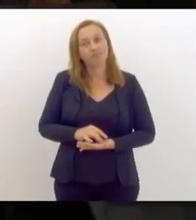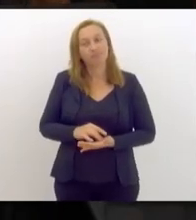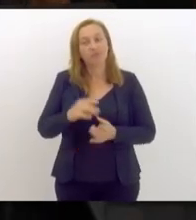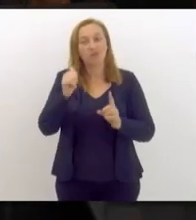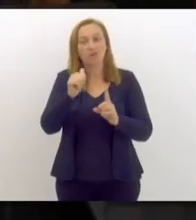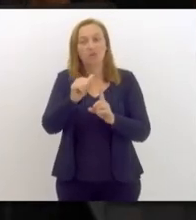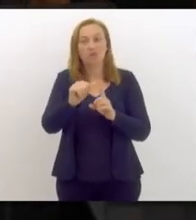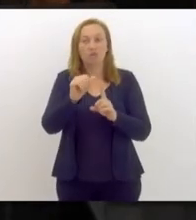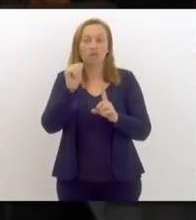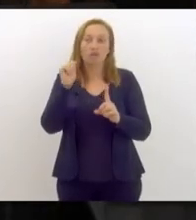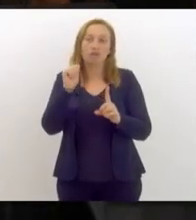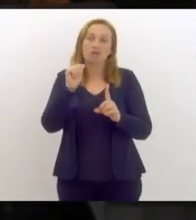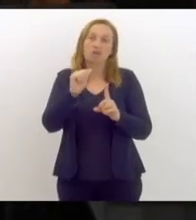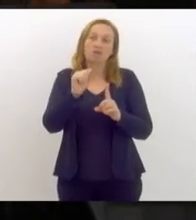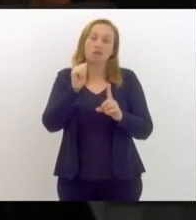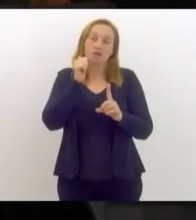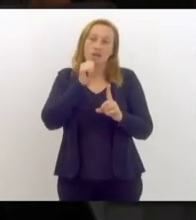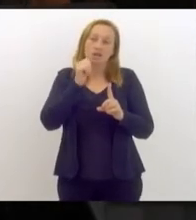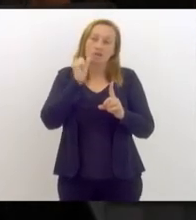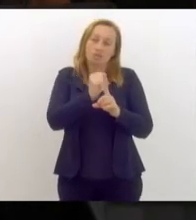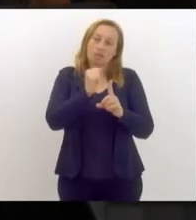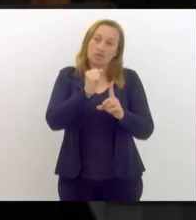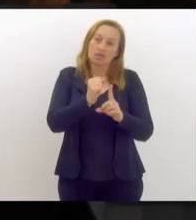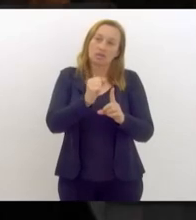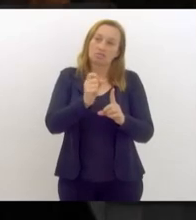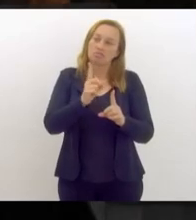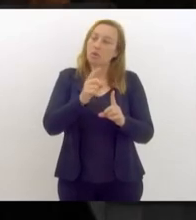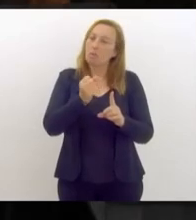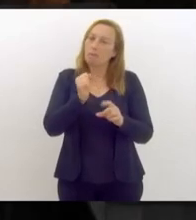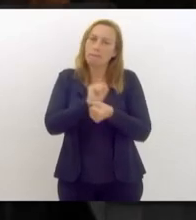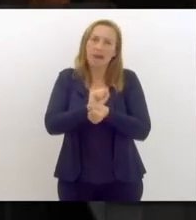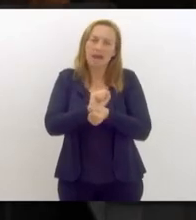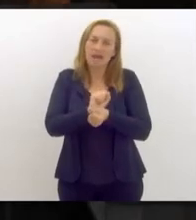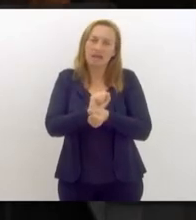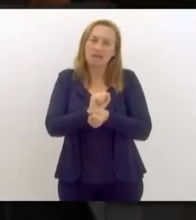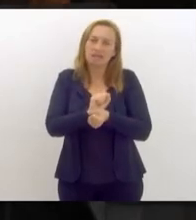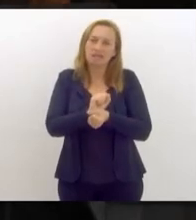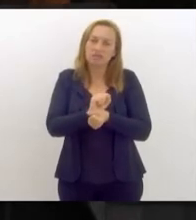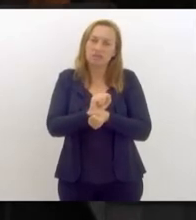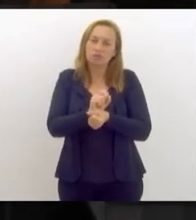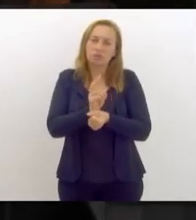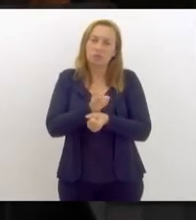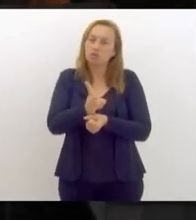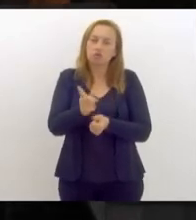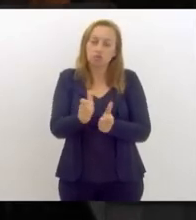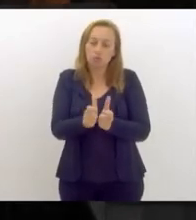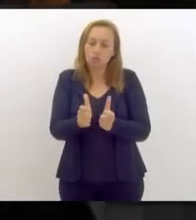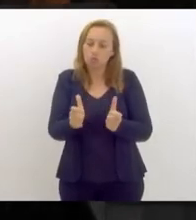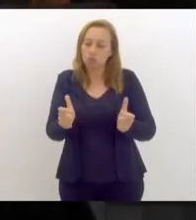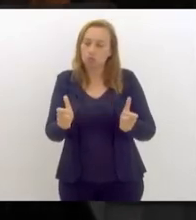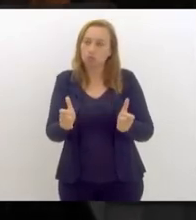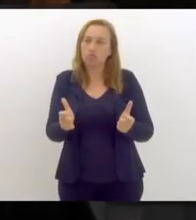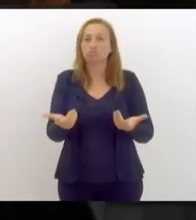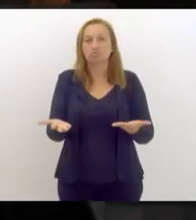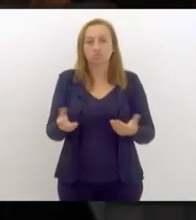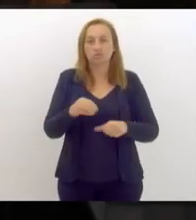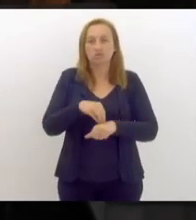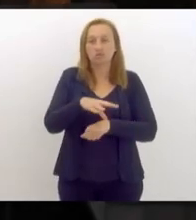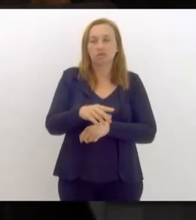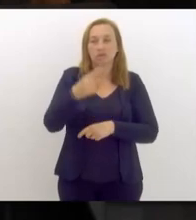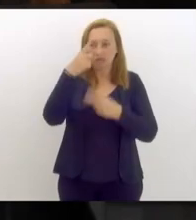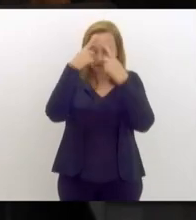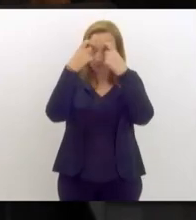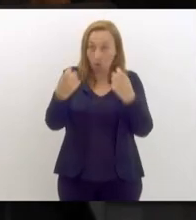feminicídio não para de crescer que é um dos indicadores da violência